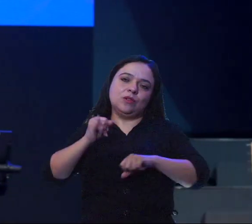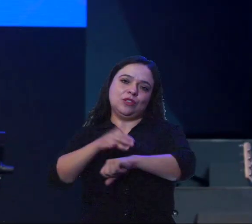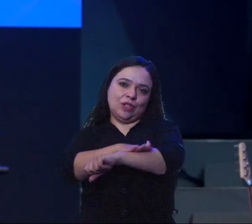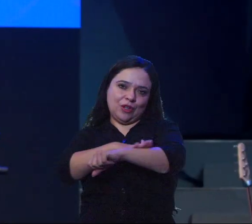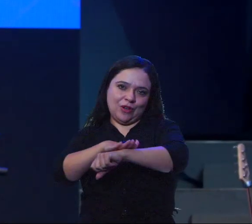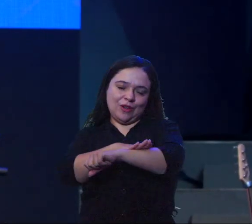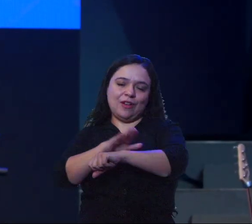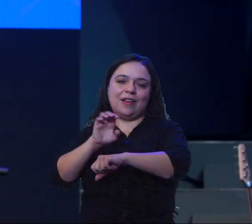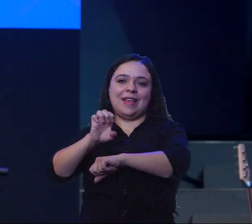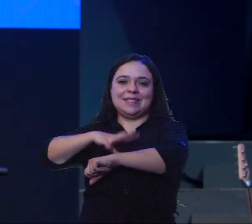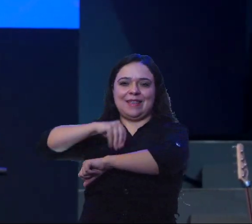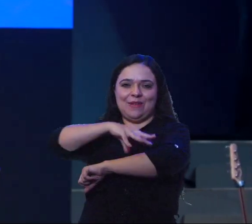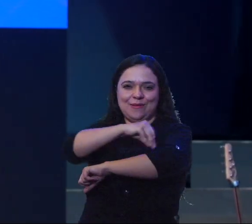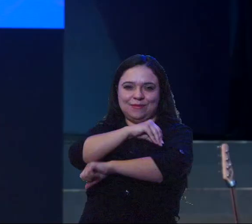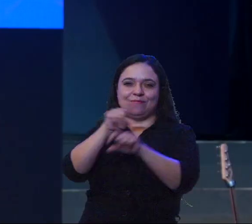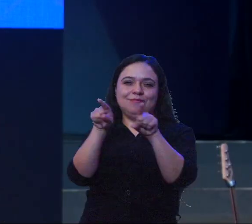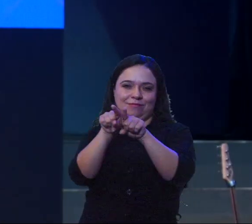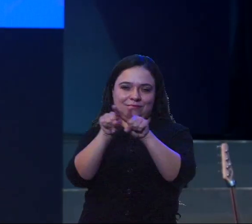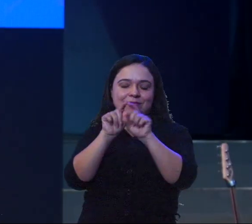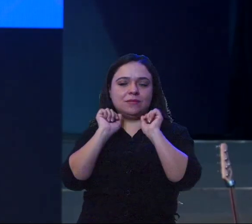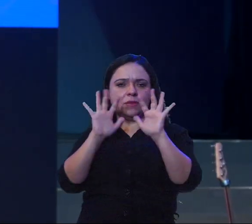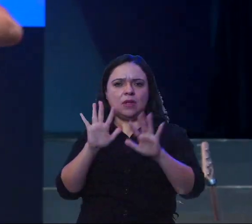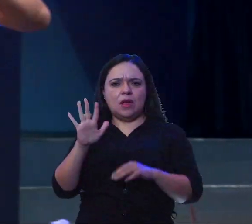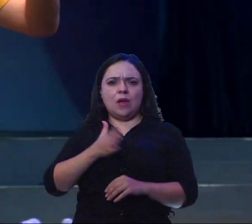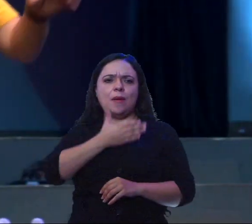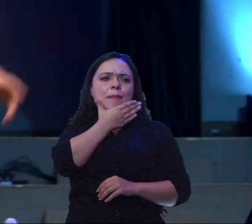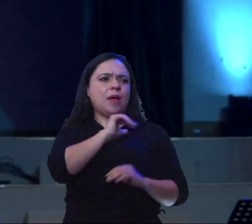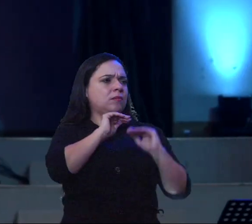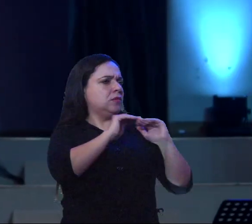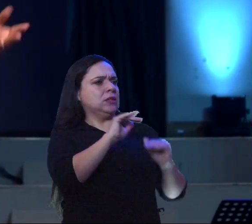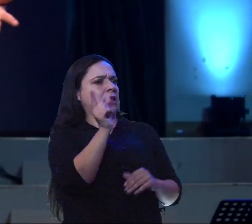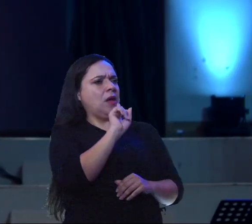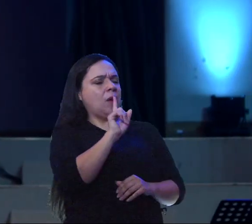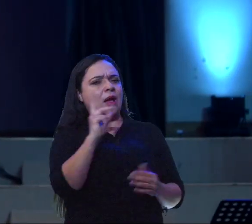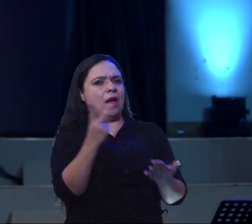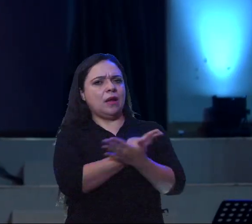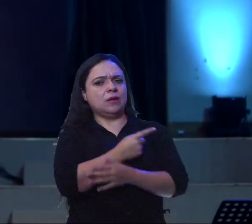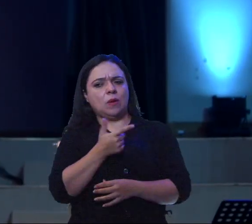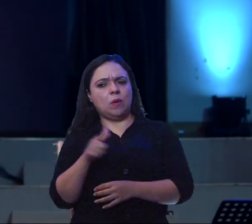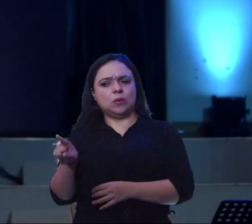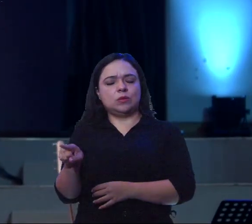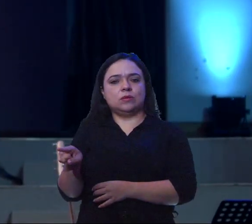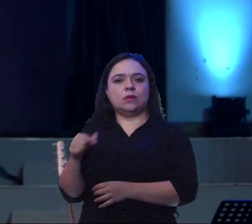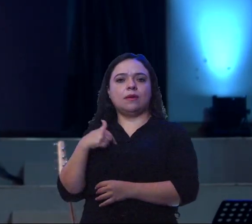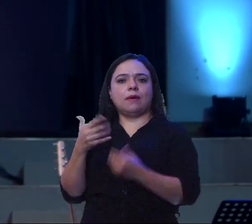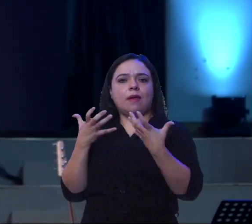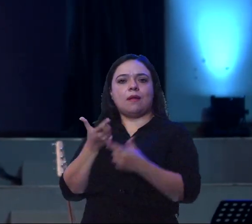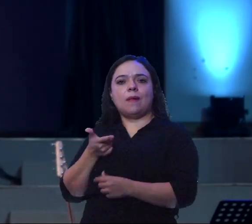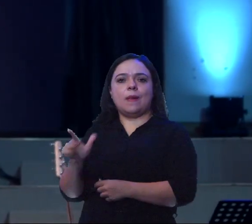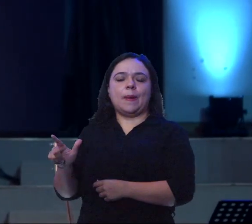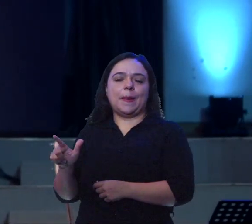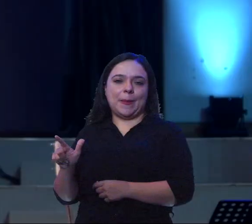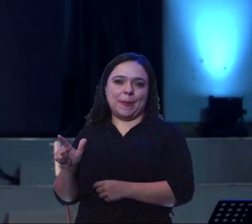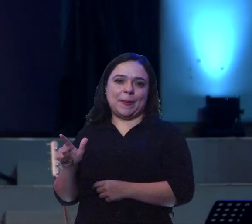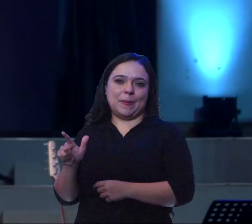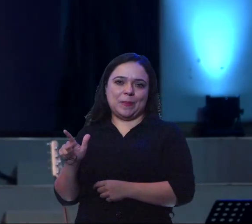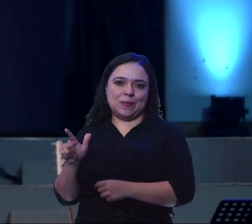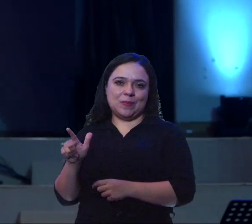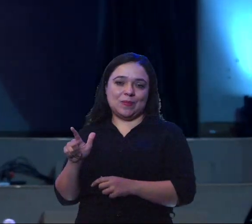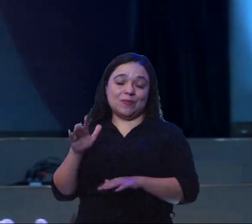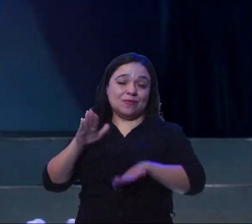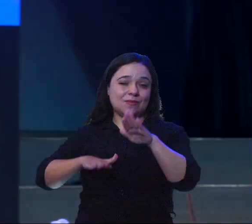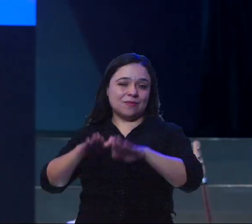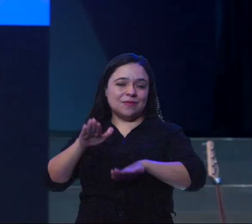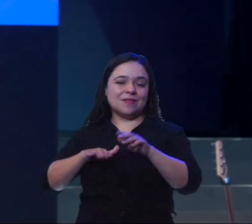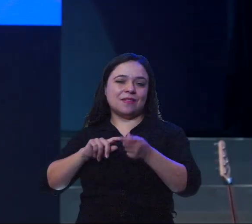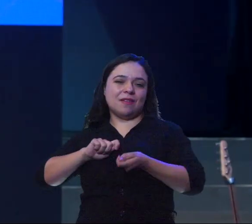com Esaú. E ele vai tentar repreender o pai e falar: não, pai, está errado, é o outro. Não, mas é assim que eu quero fazer. E sabe, muitas